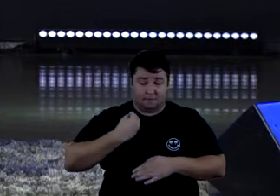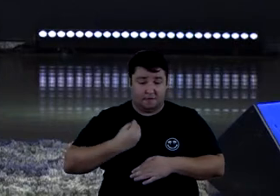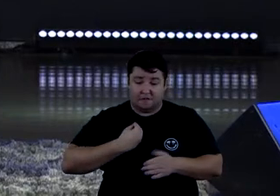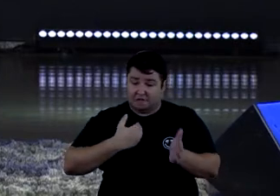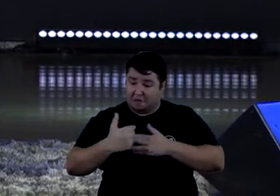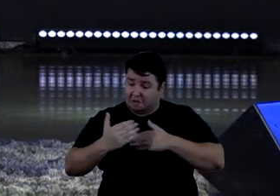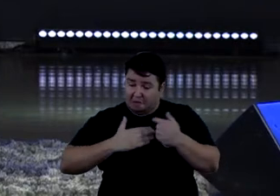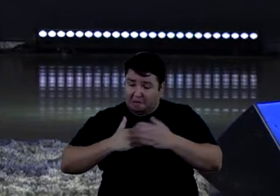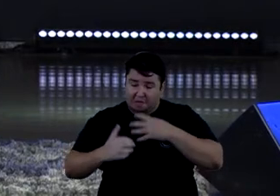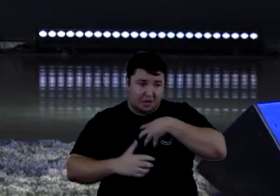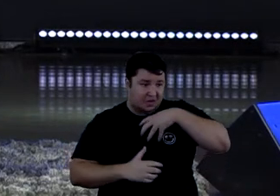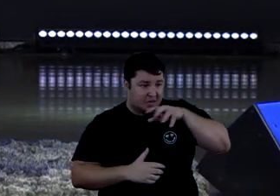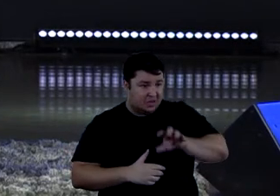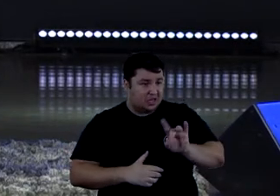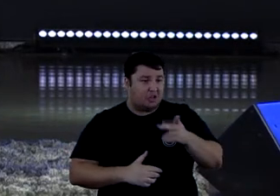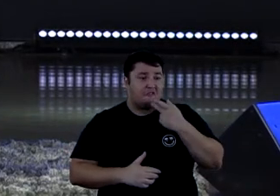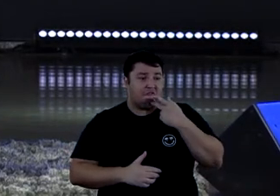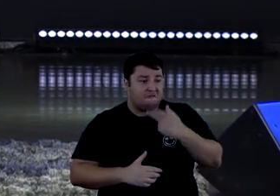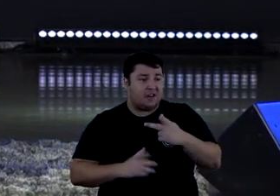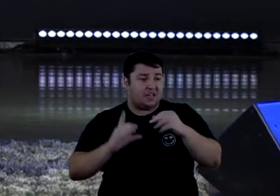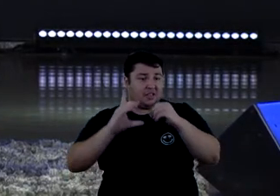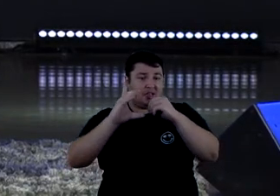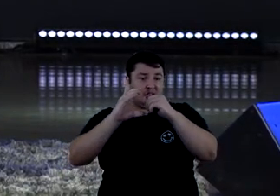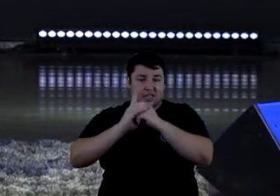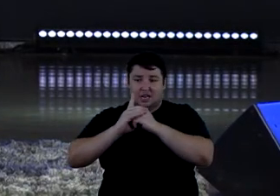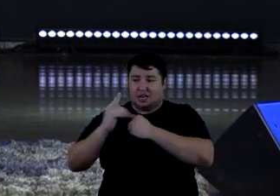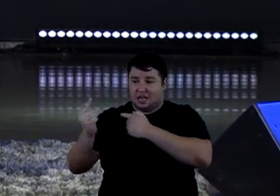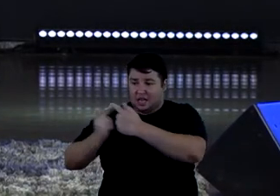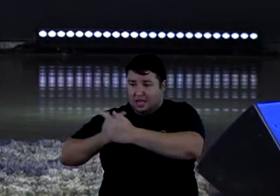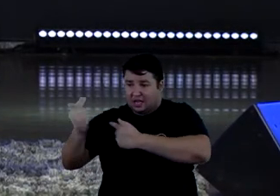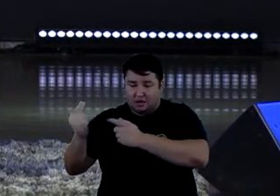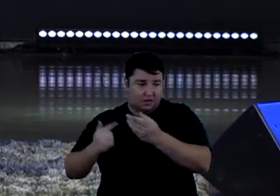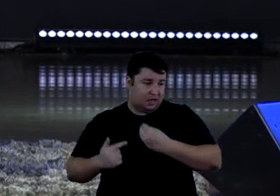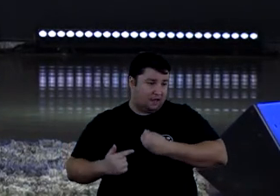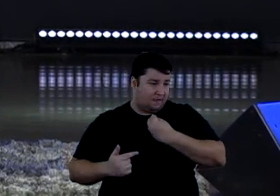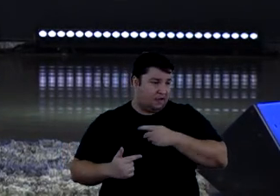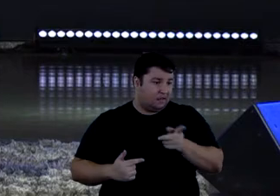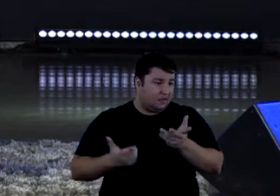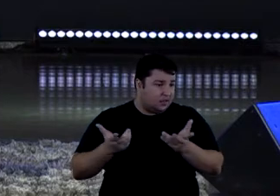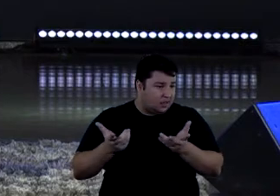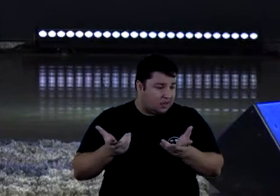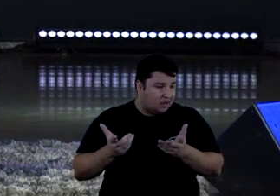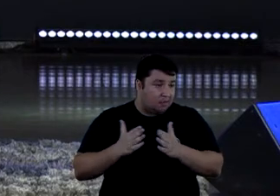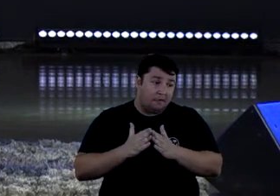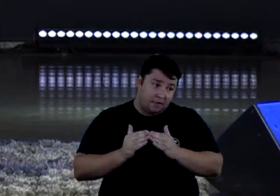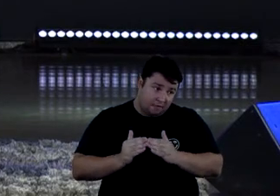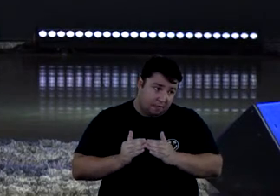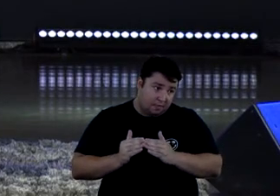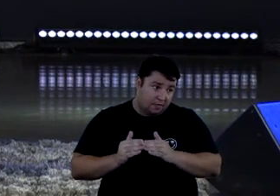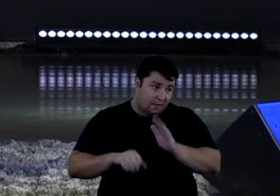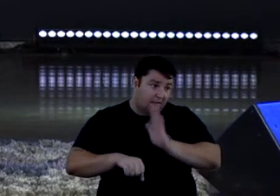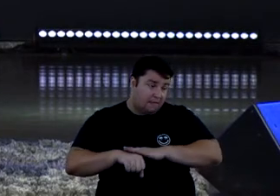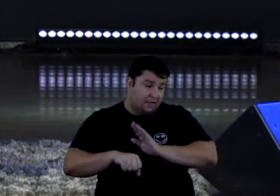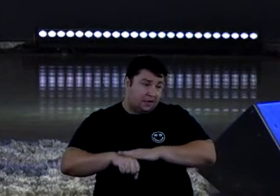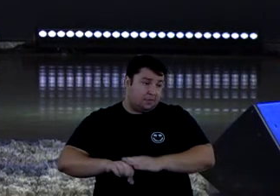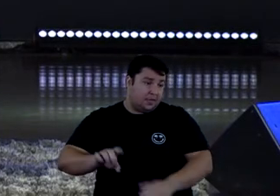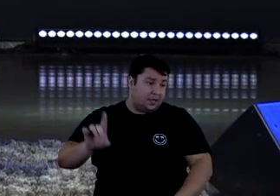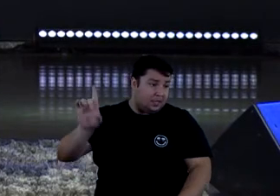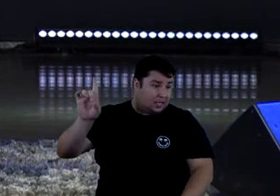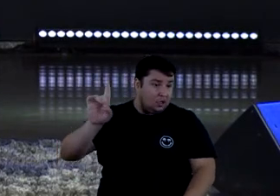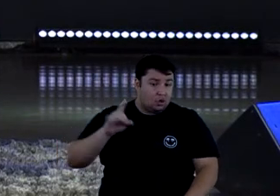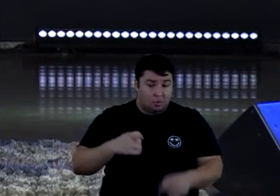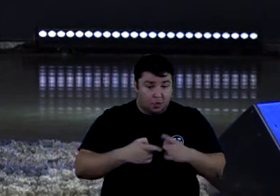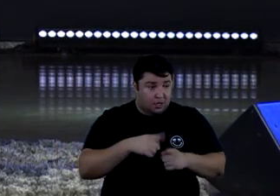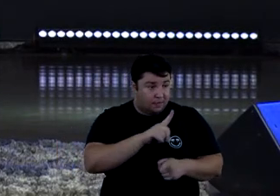que você quiser, só não menciona a igreja relacionando com essa vida que você quer levar. Faz esse favor para Deus. Porque você se torna